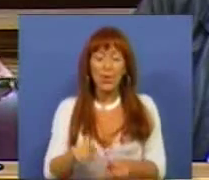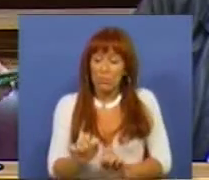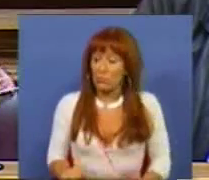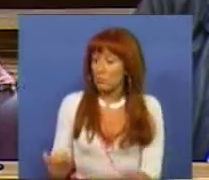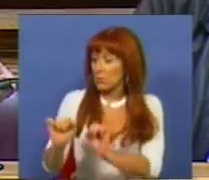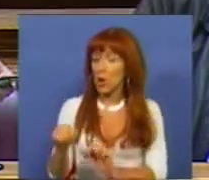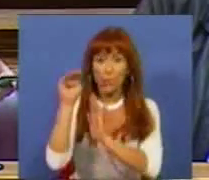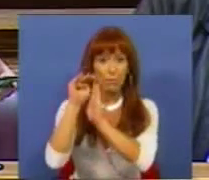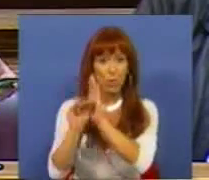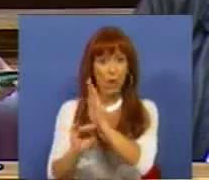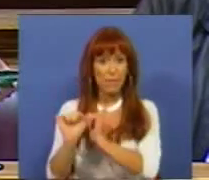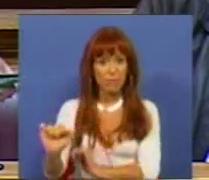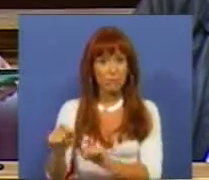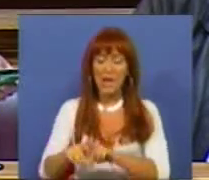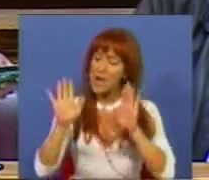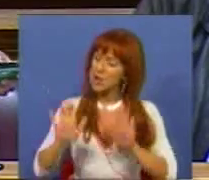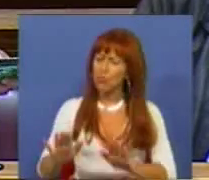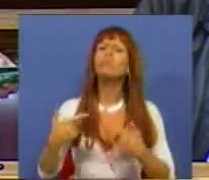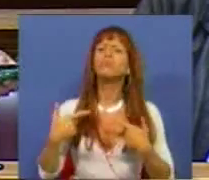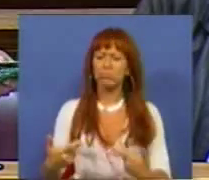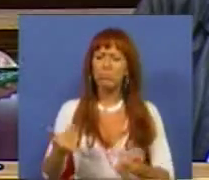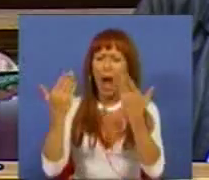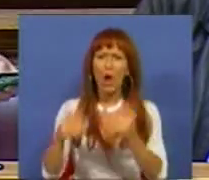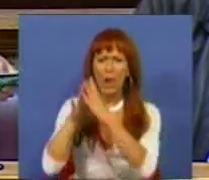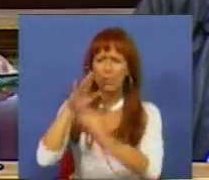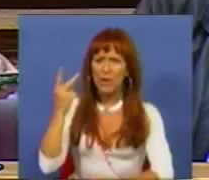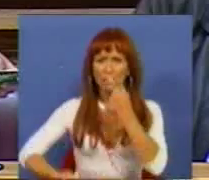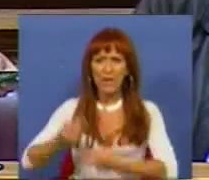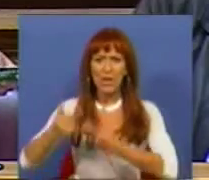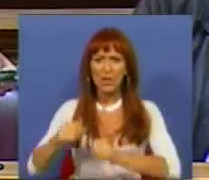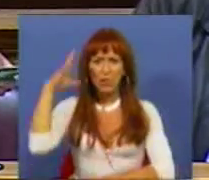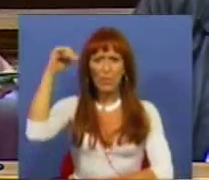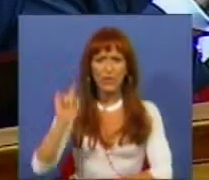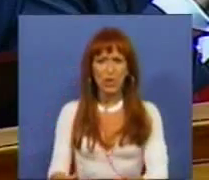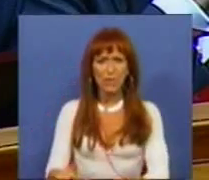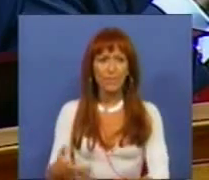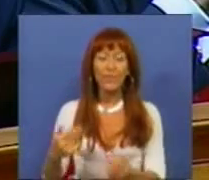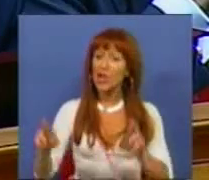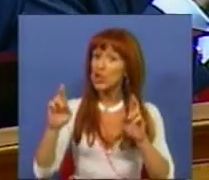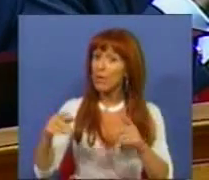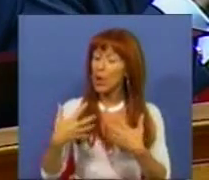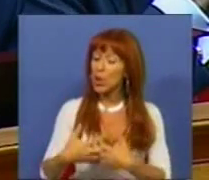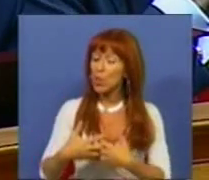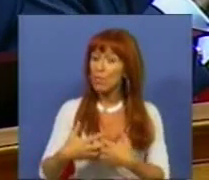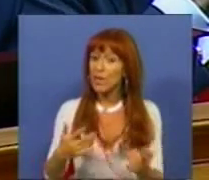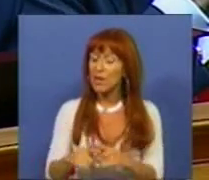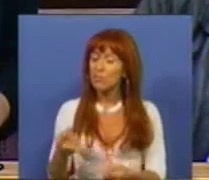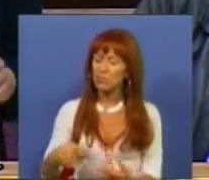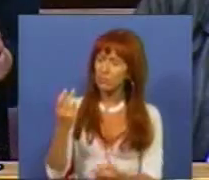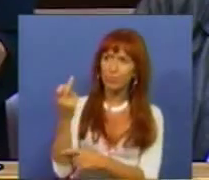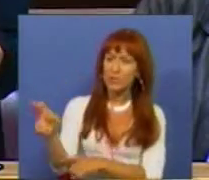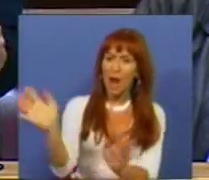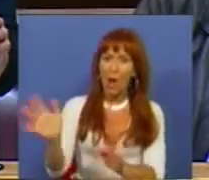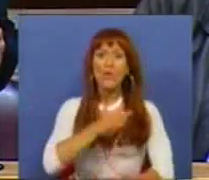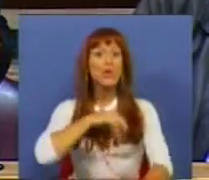seu programa, suspenderemos o atual modelo de avaliação de professores. Espero que essa dúvida não subsista, porque,